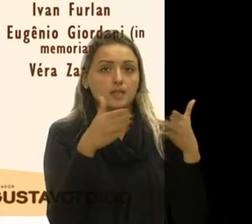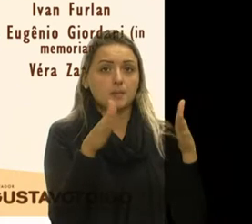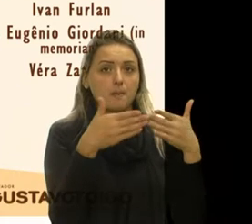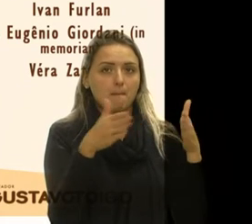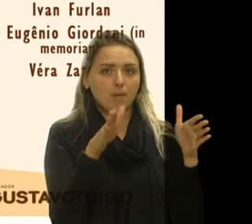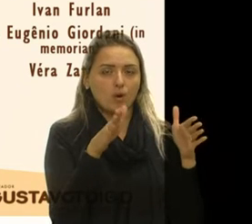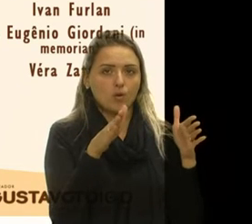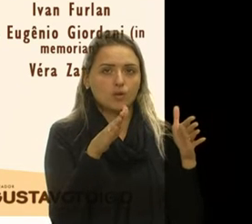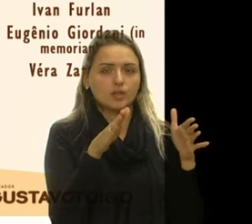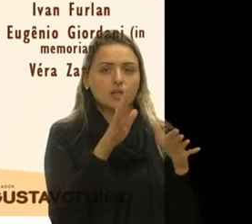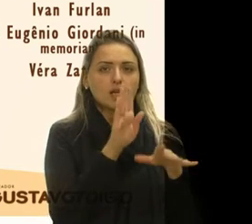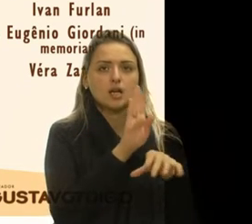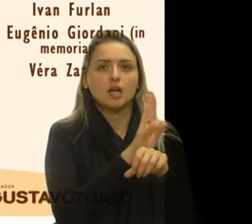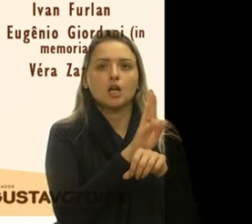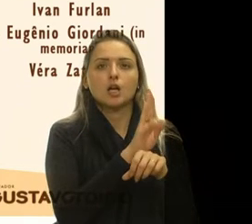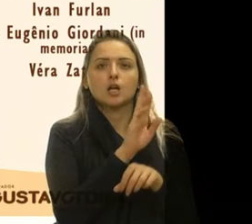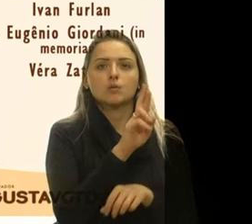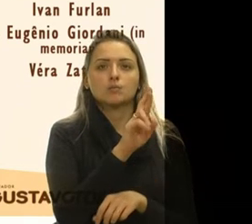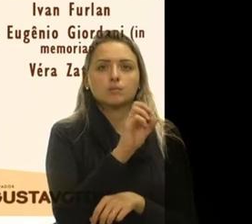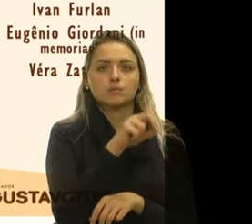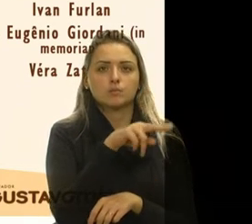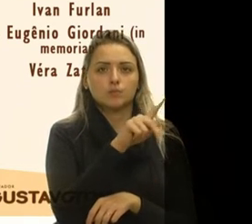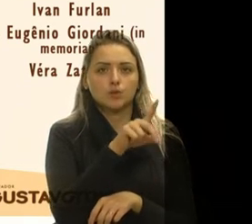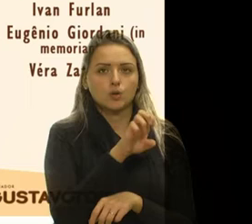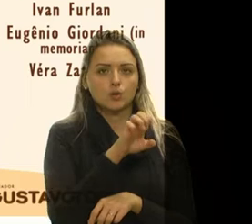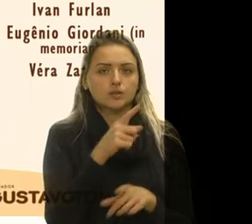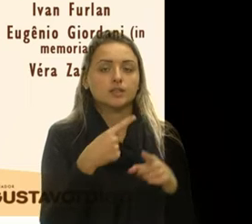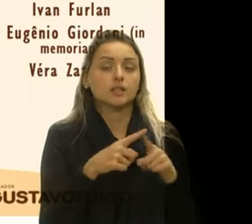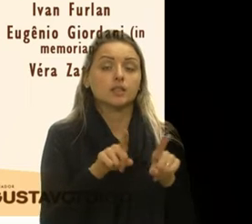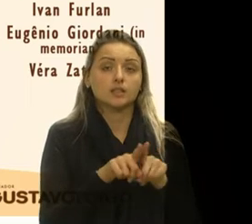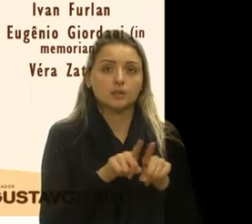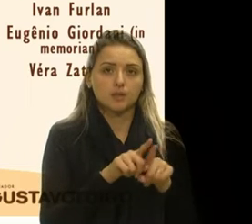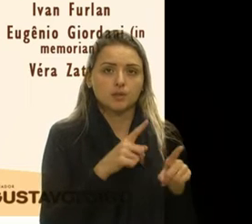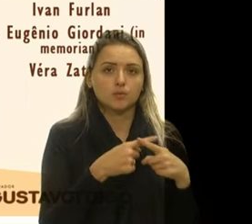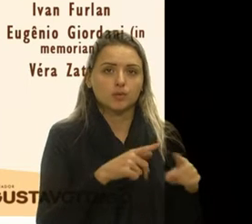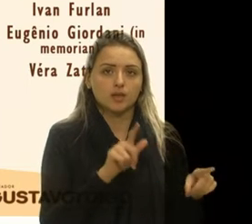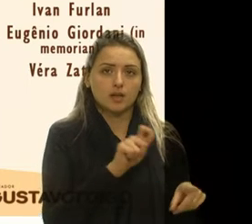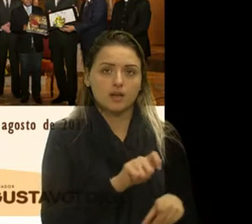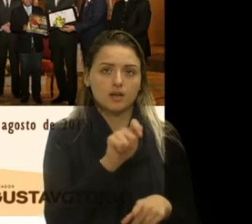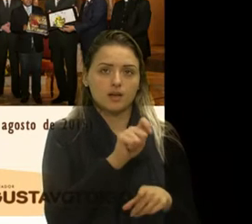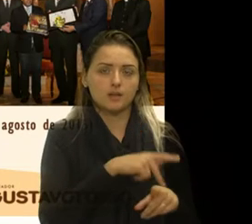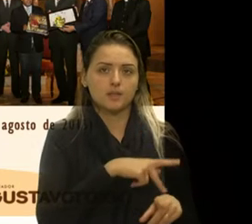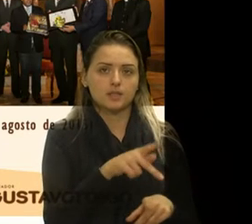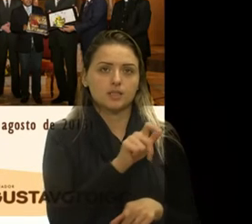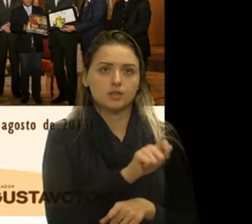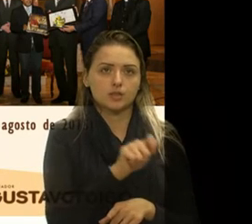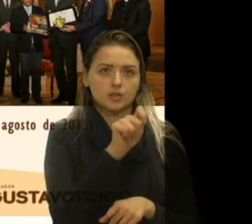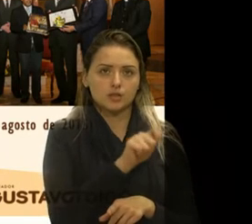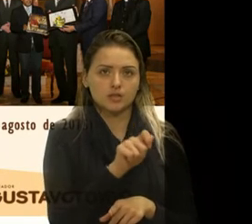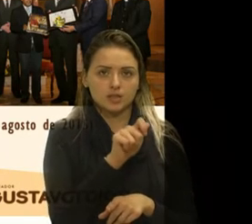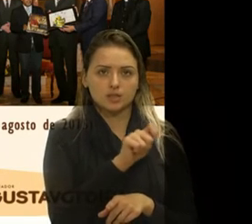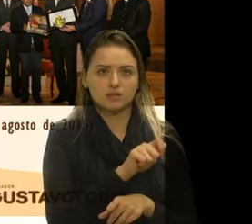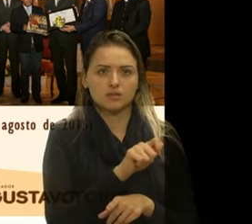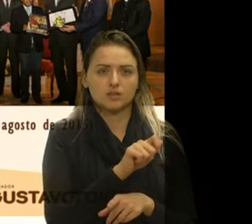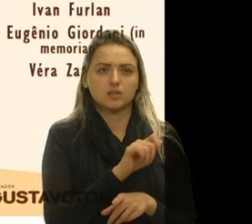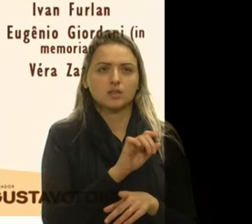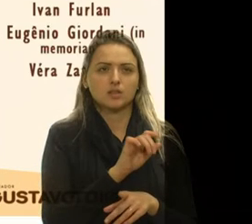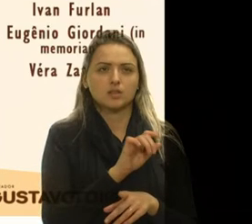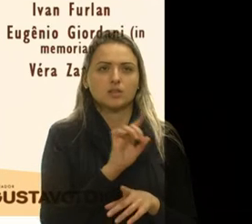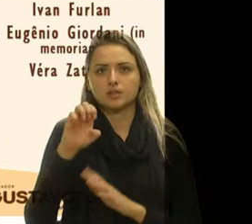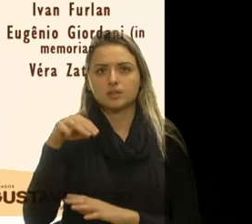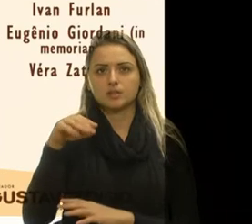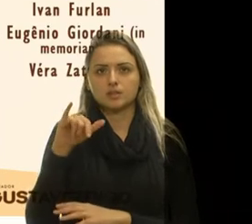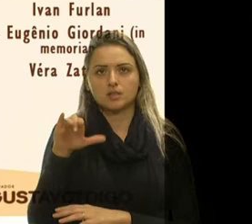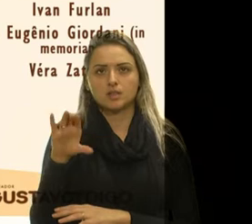ele presidiu a associação Aldo Locatelli. Emílio Cessa, que veio... Só retorna um pouquinho. Emílio